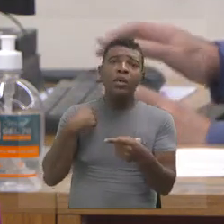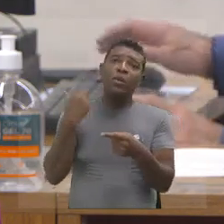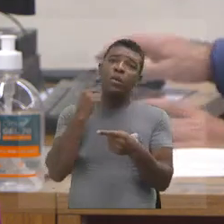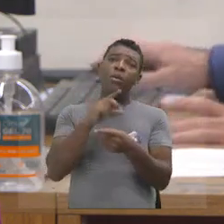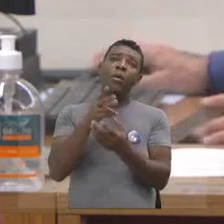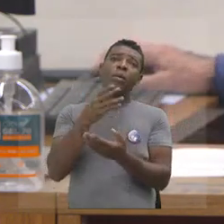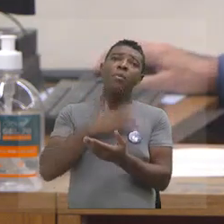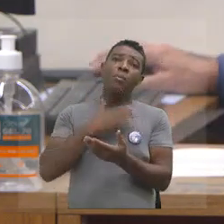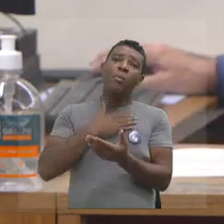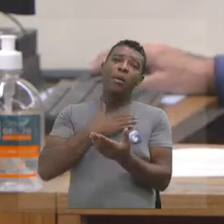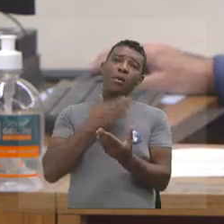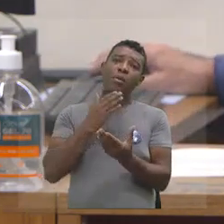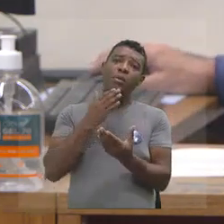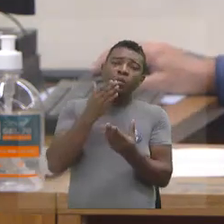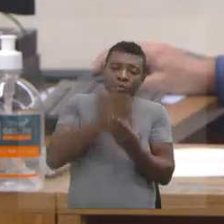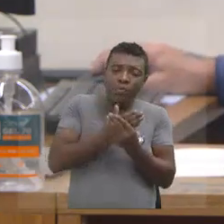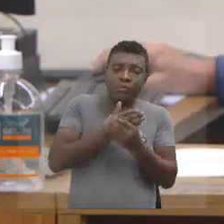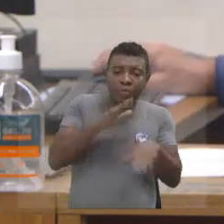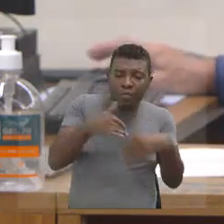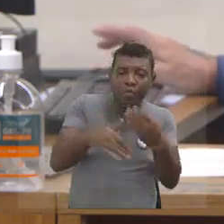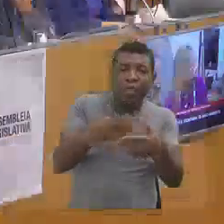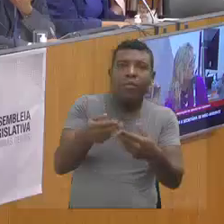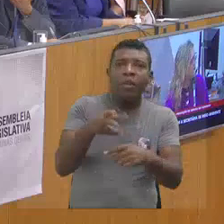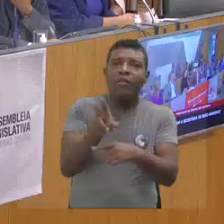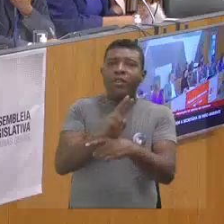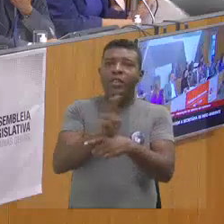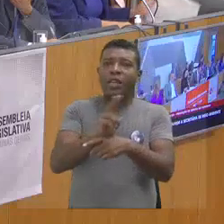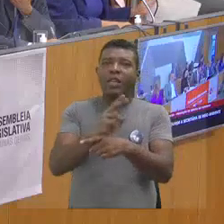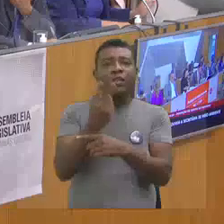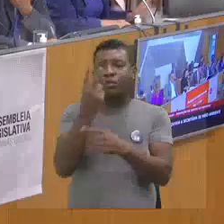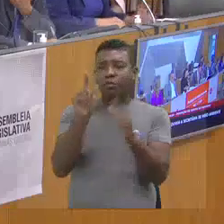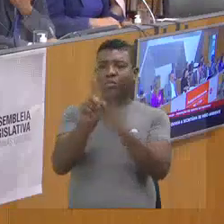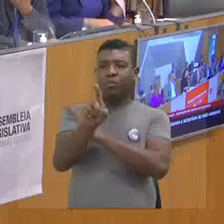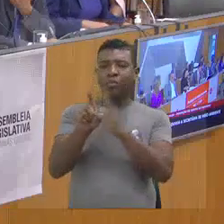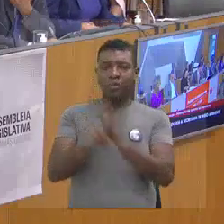fiscalização Então essas duas questões Presidente Obrigada Marília